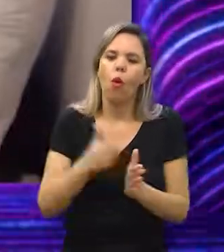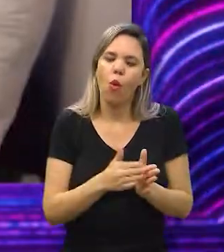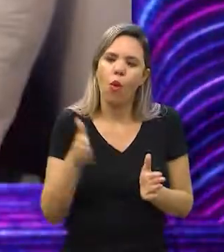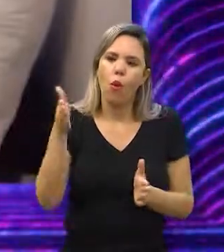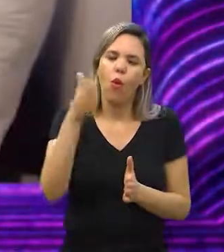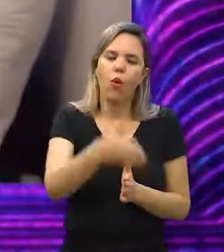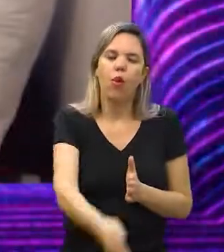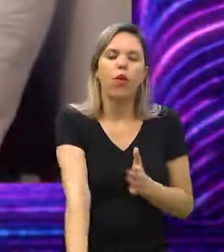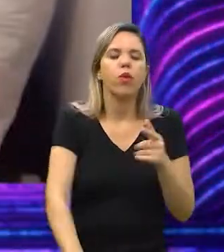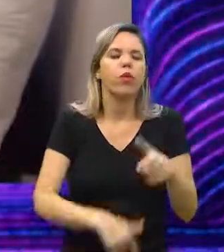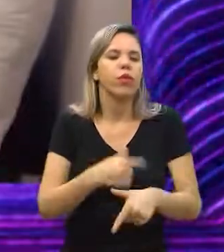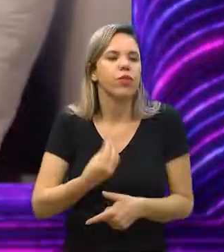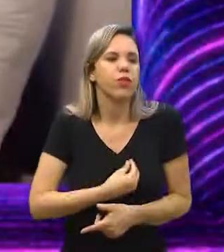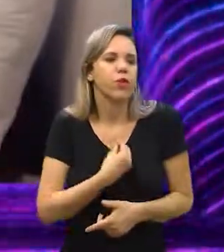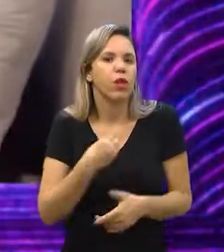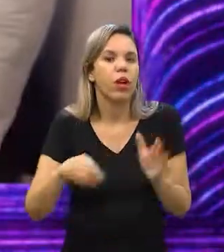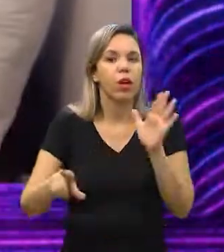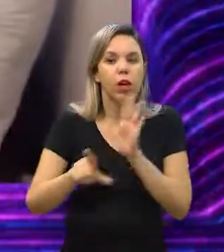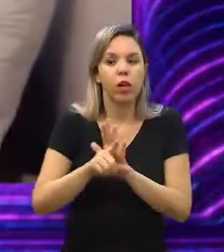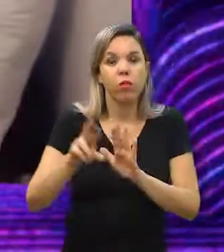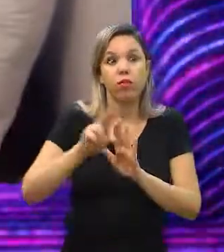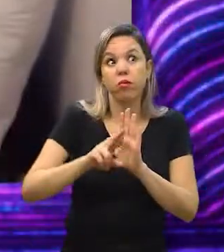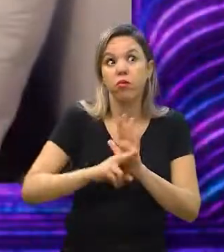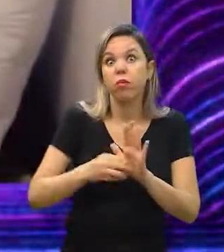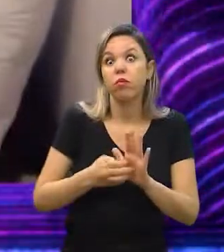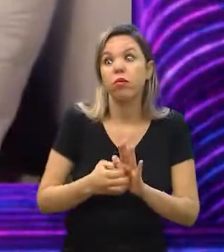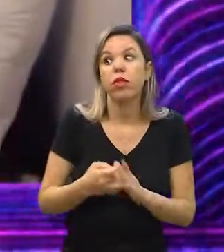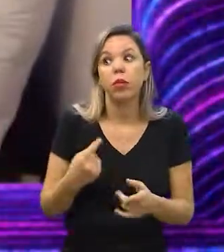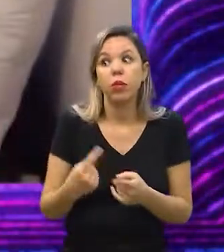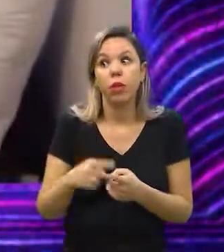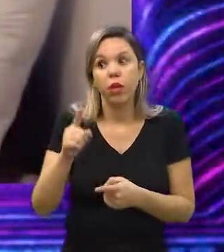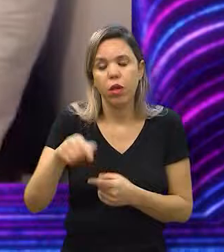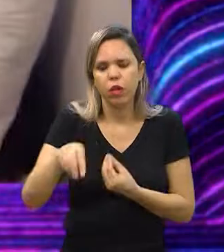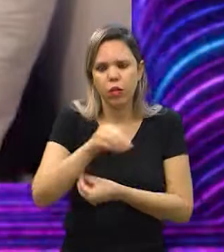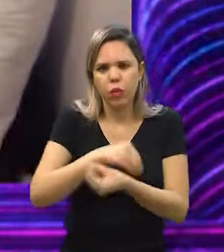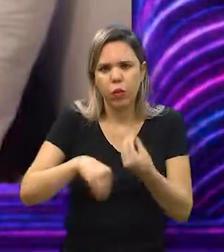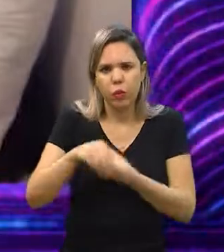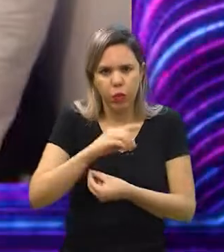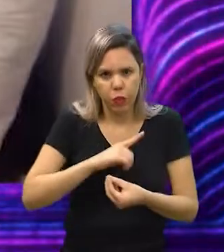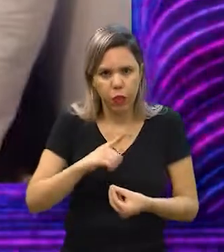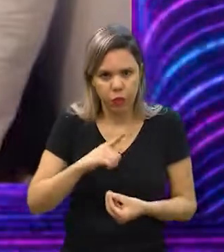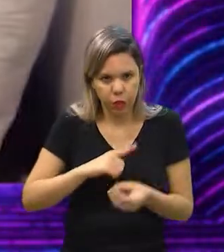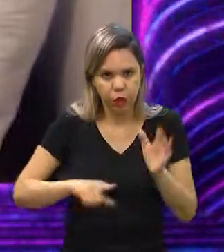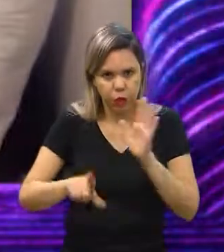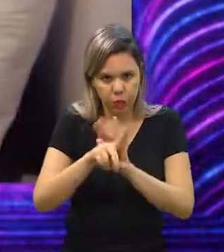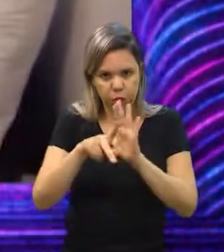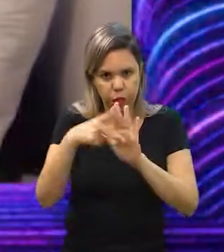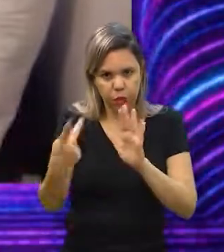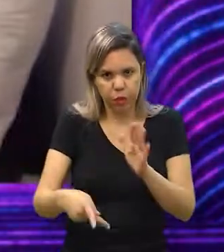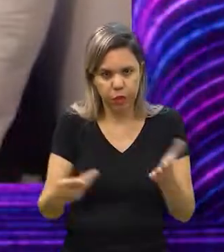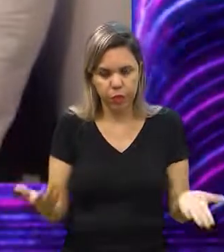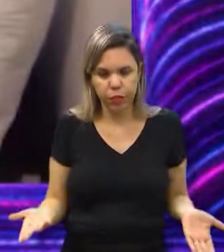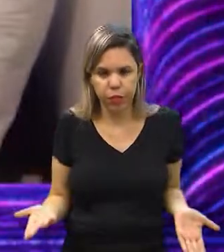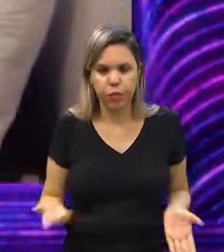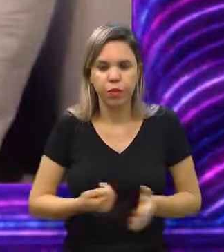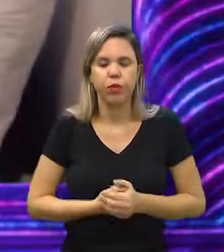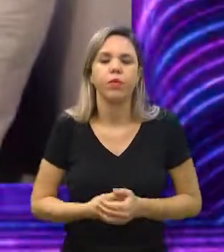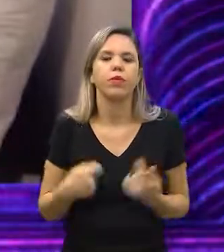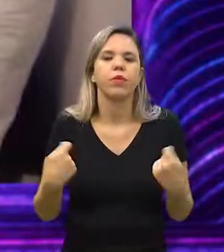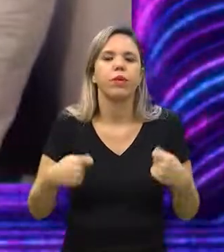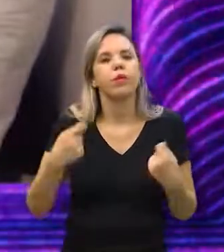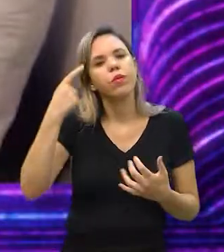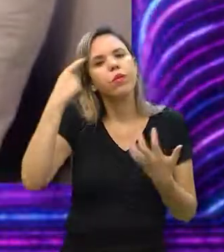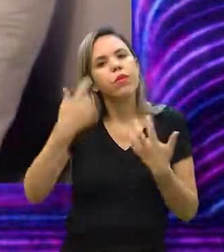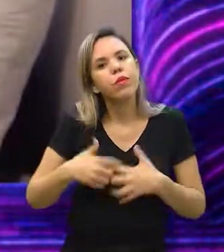vai acontecer, as dinâmicas, as leis, as regras, porque por ser um multiverso, ele tem leis próprias, né? Então,